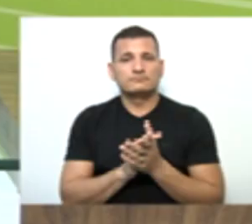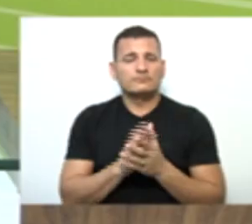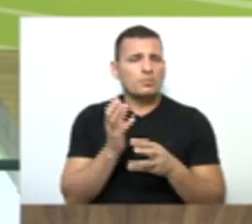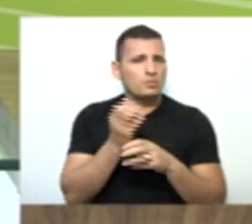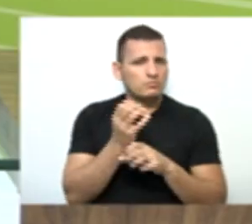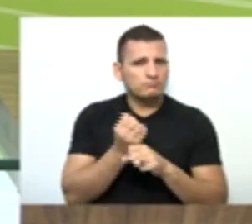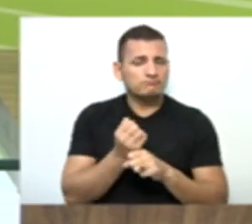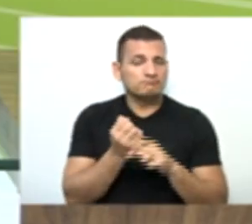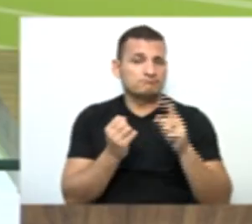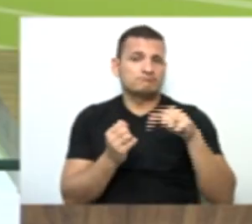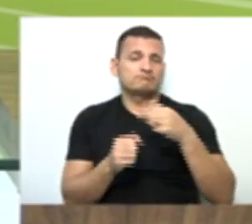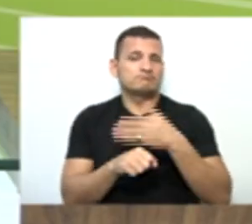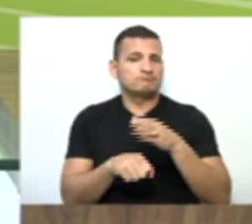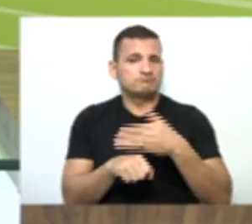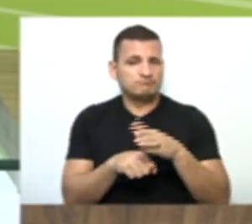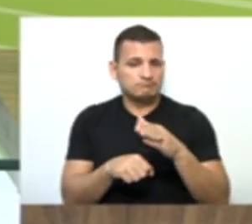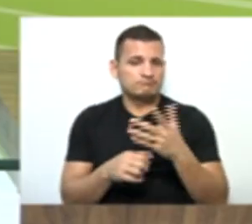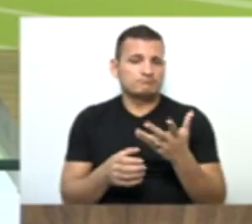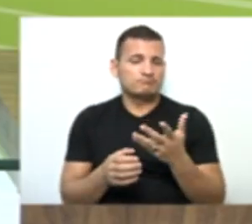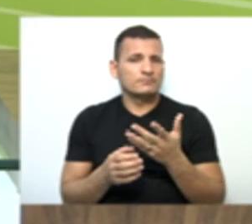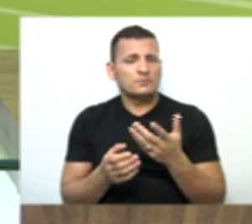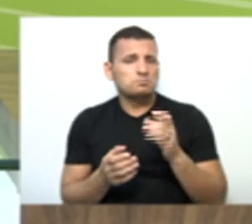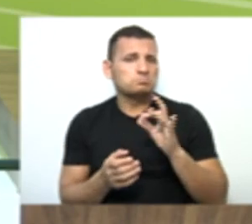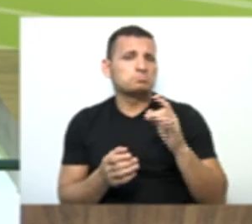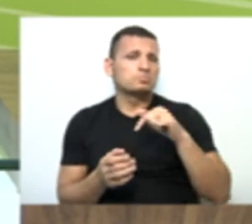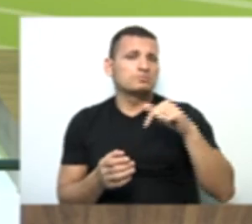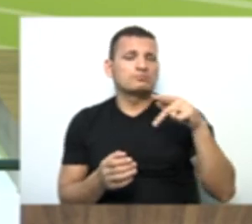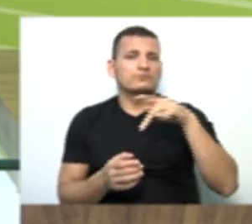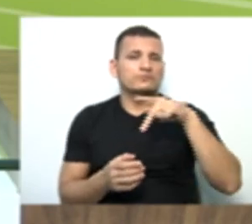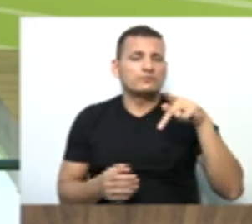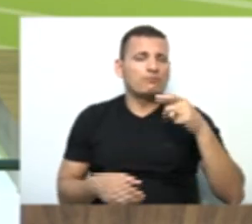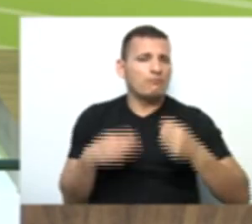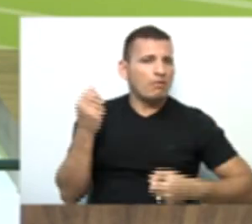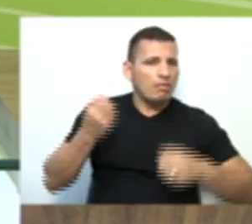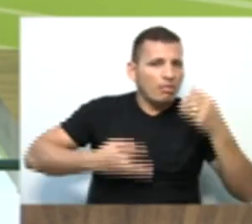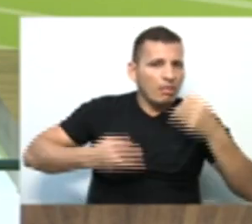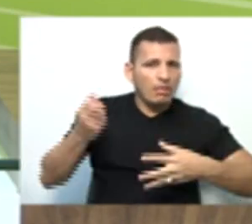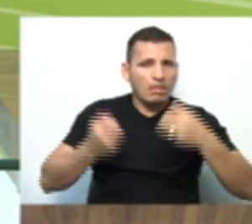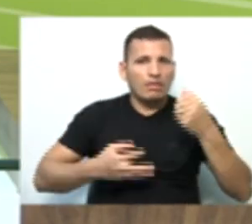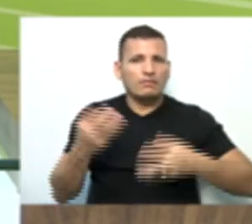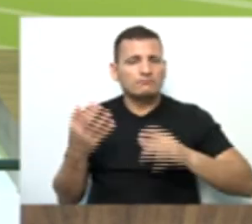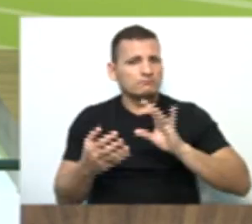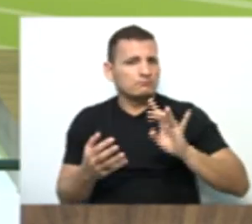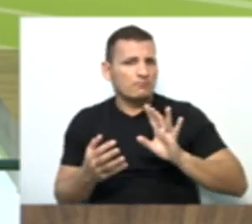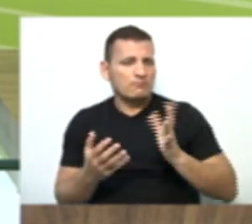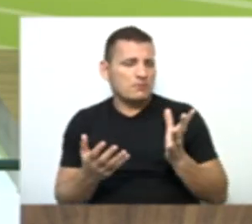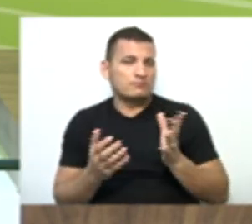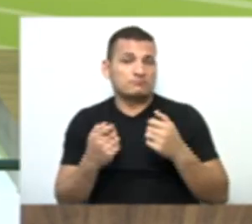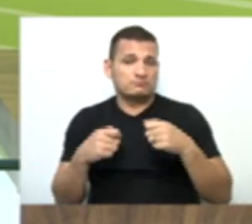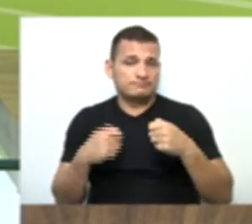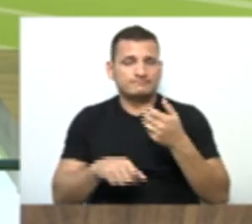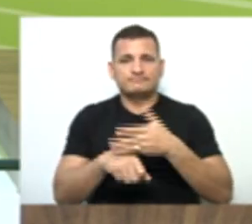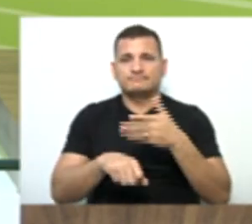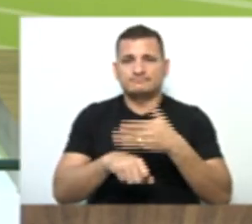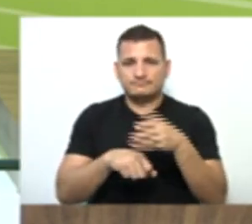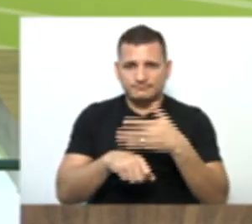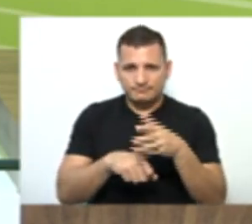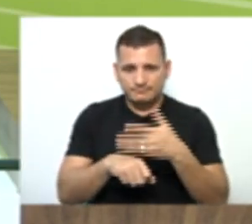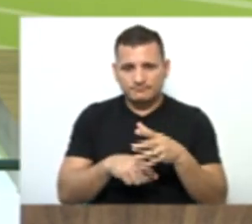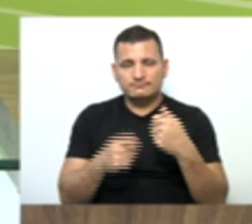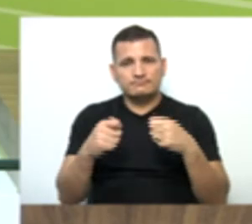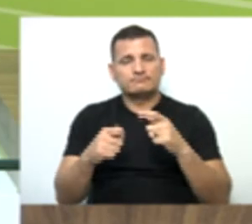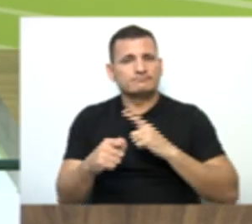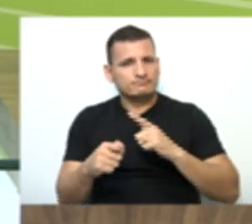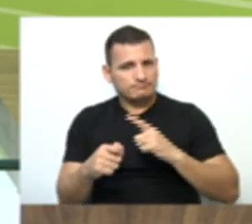é treino. Não adianta só o professor vir aqui na frente, falar. Tem que treinar, tem que ter